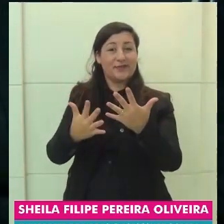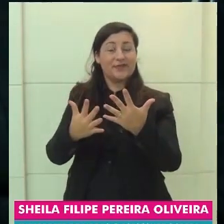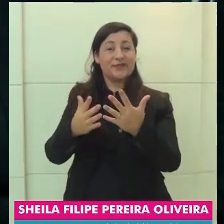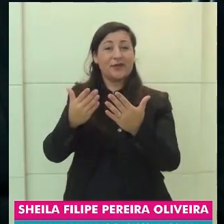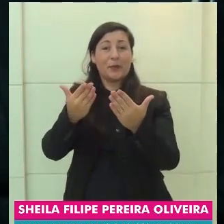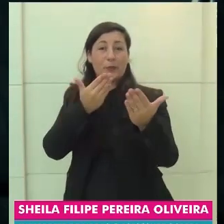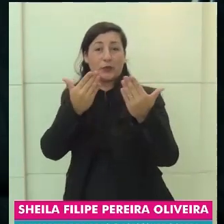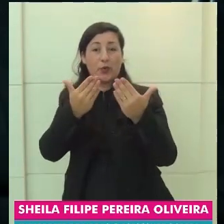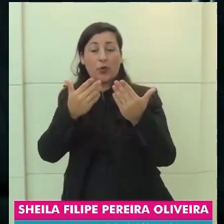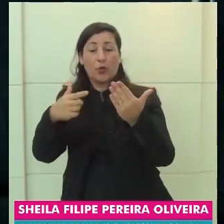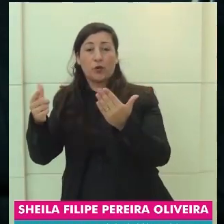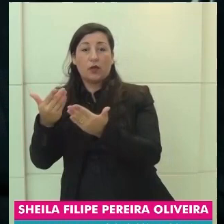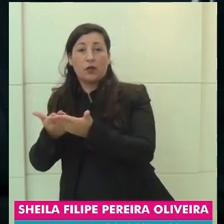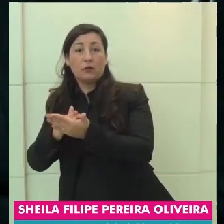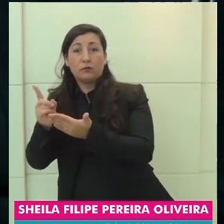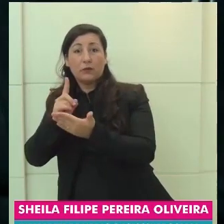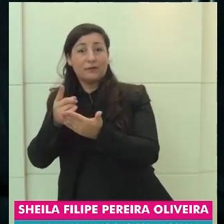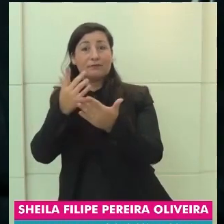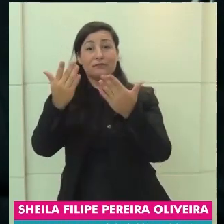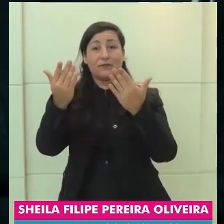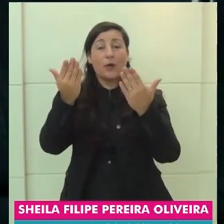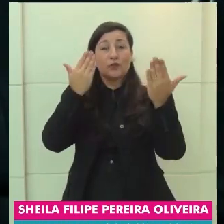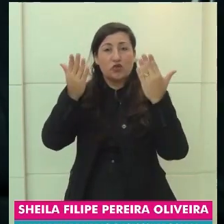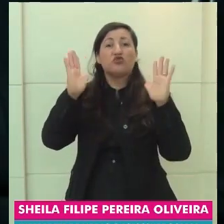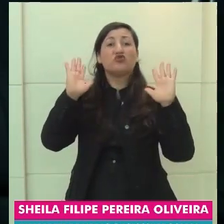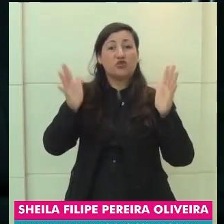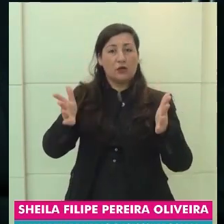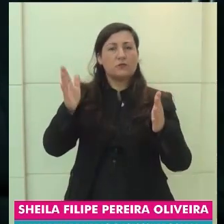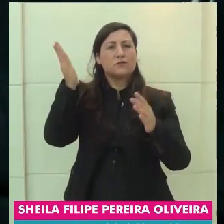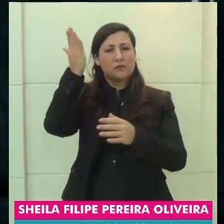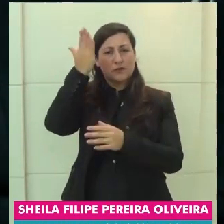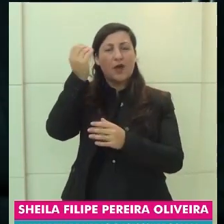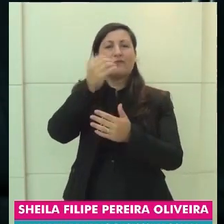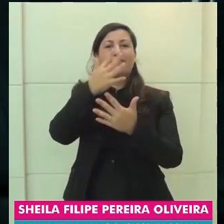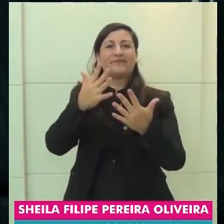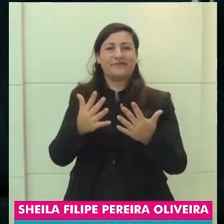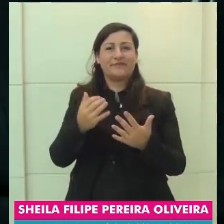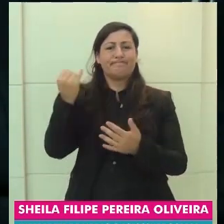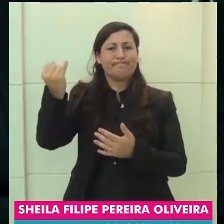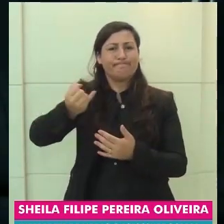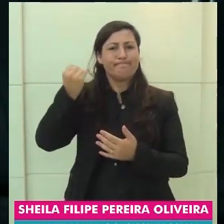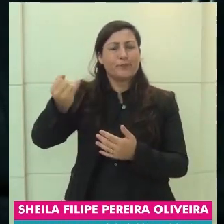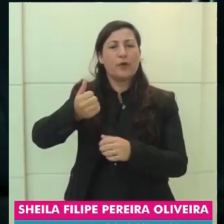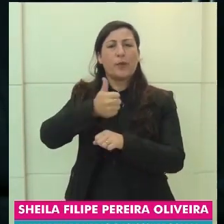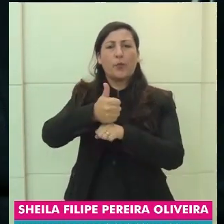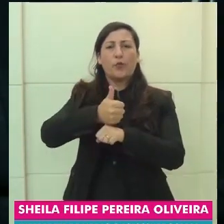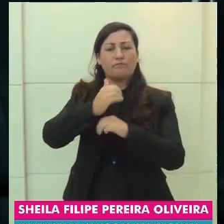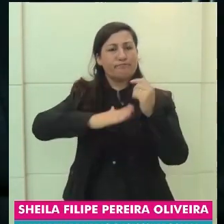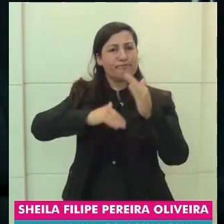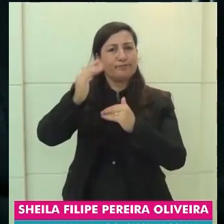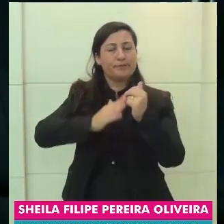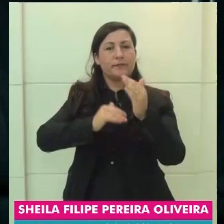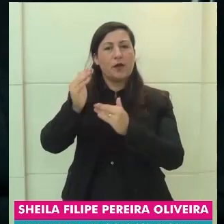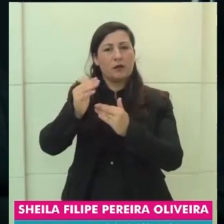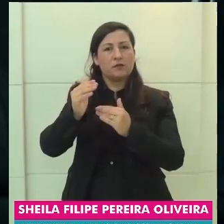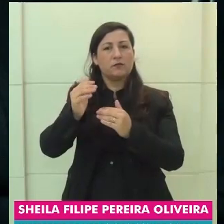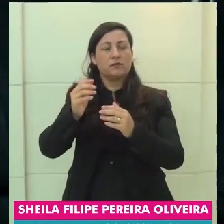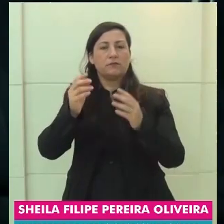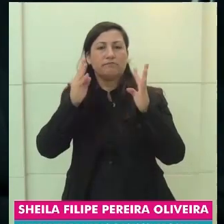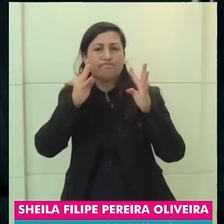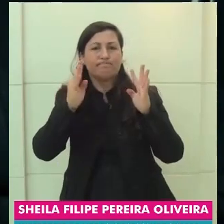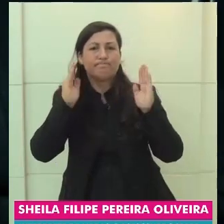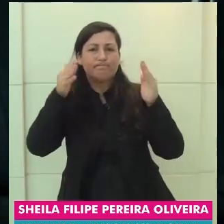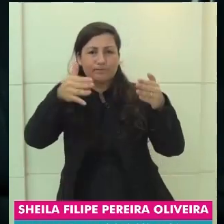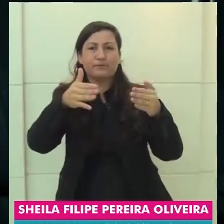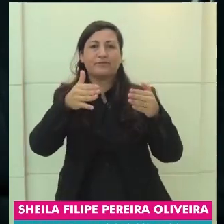do que ter um profissional habilitado para atender esse momento terapêutico, que é muito importante, né? Sem a